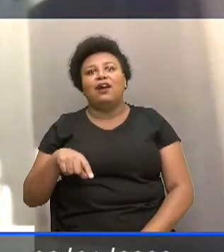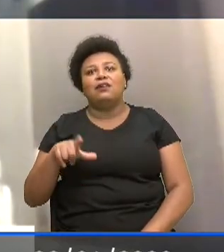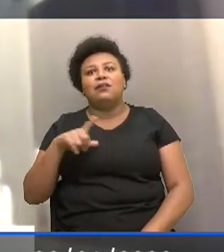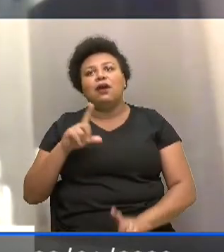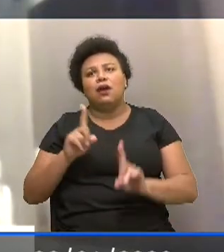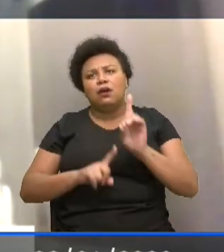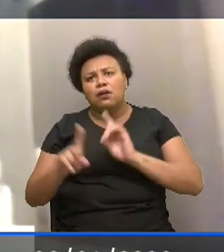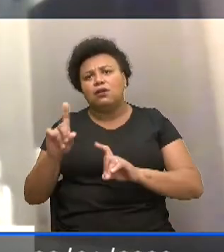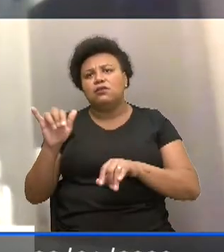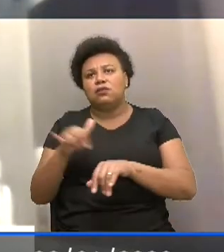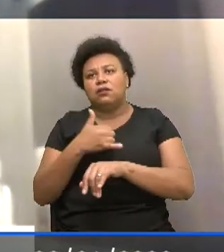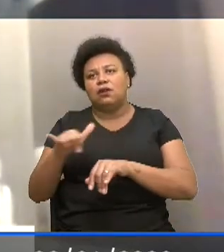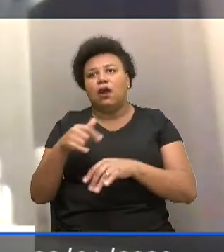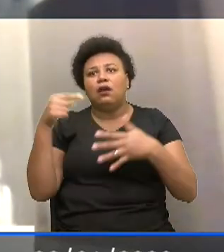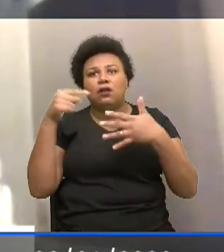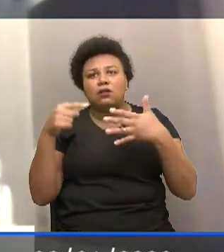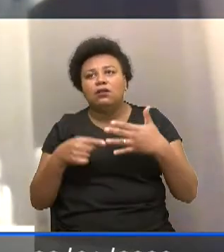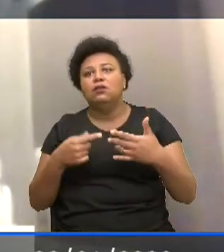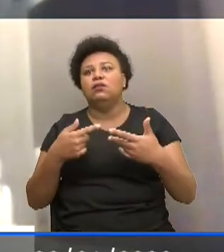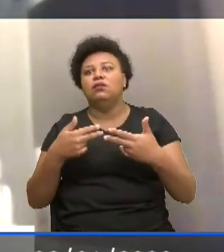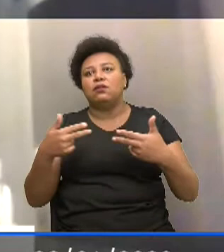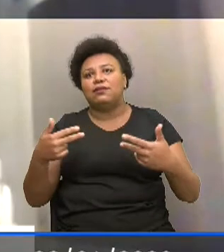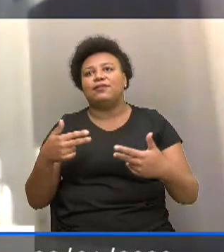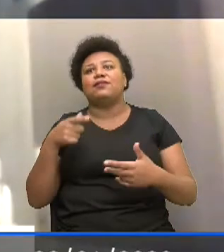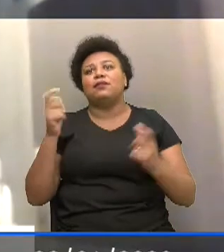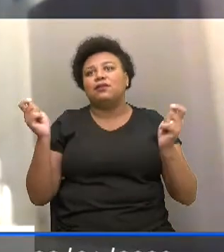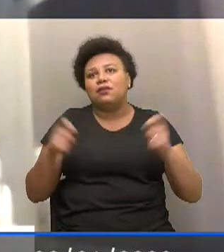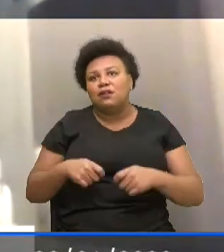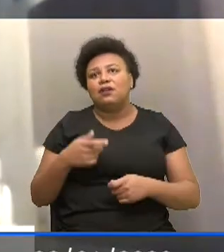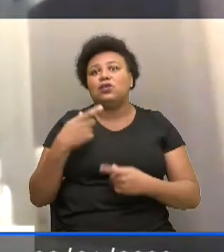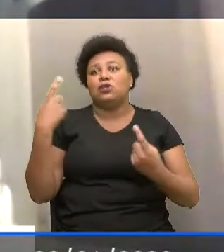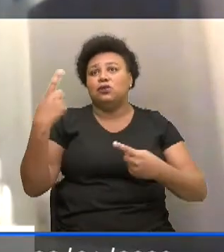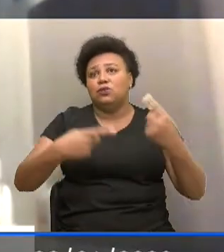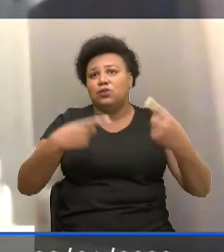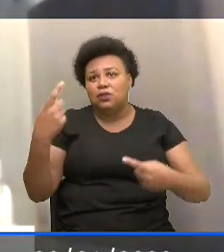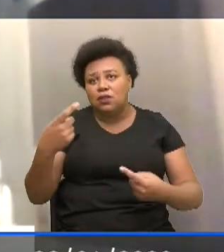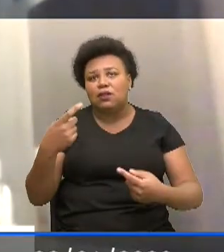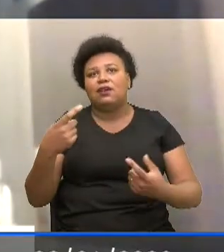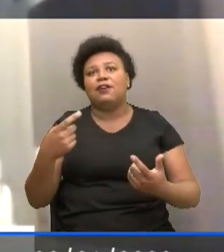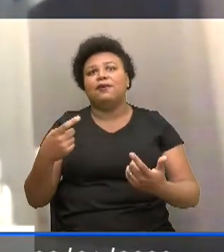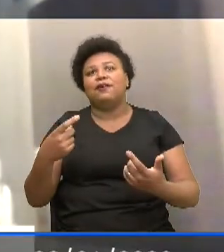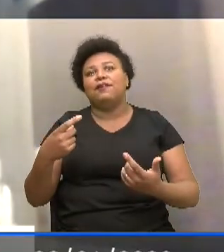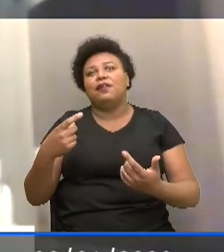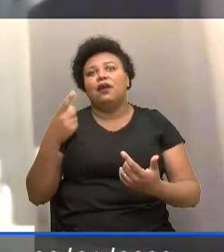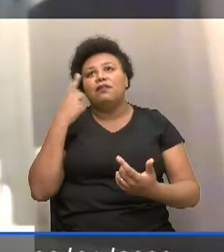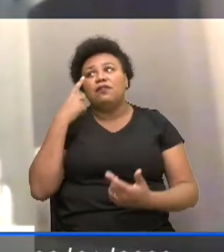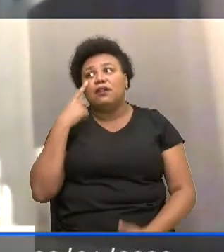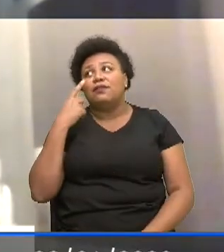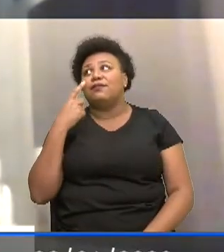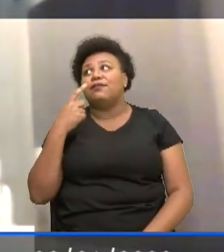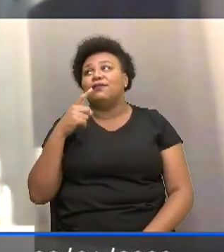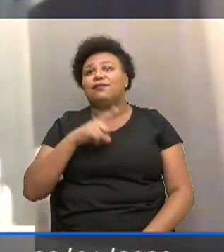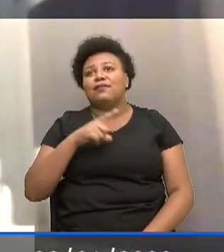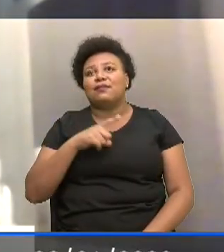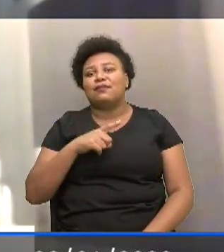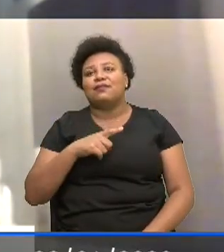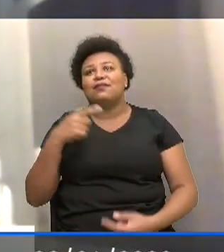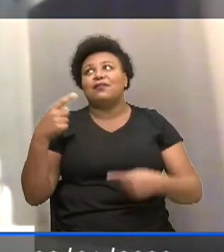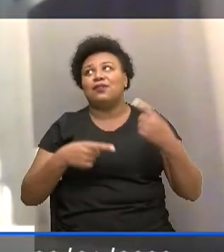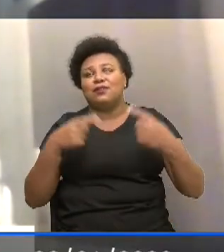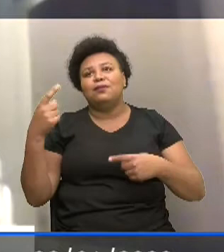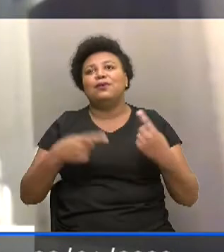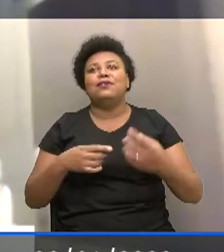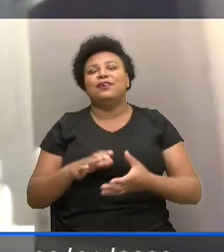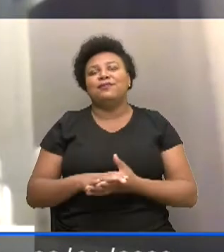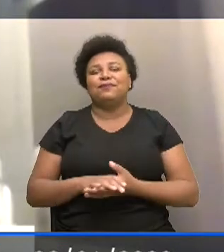situações pontuais que eu gostaria, se possível, de discutir, talvez em outro momento me coloco à disposição para rediscutir a